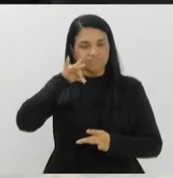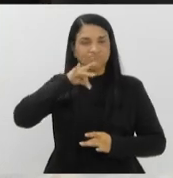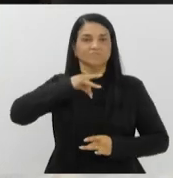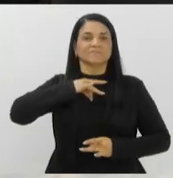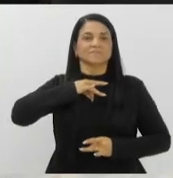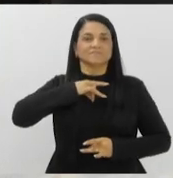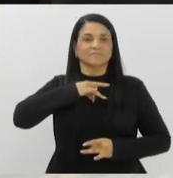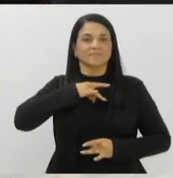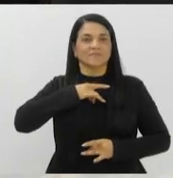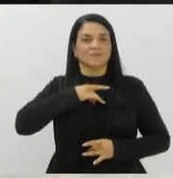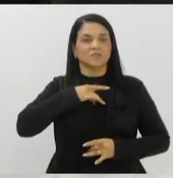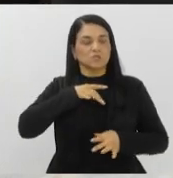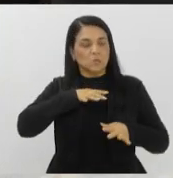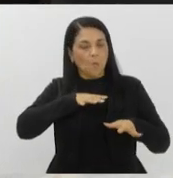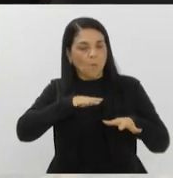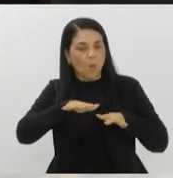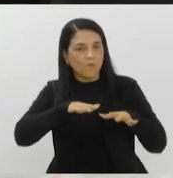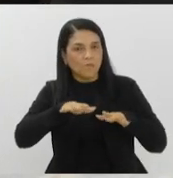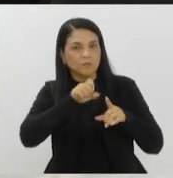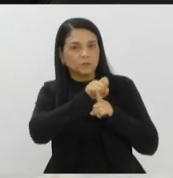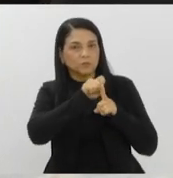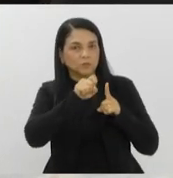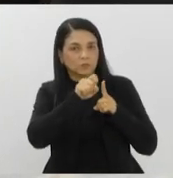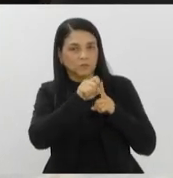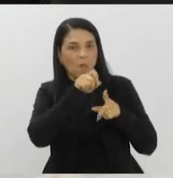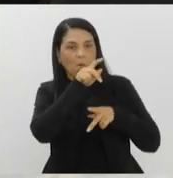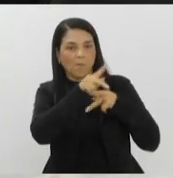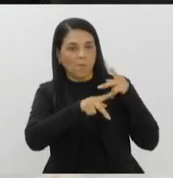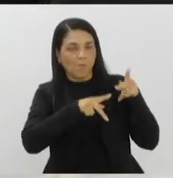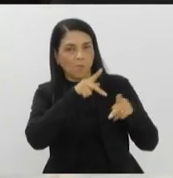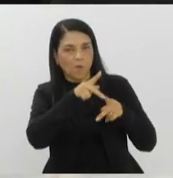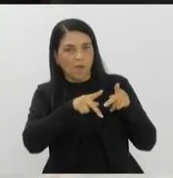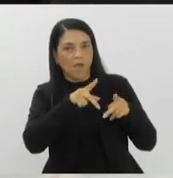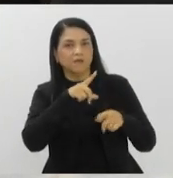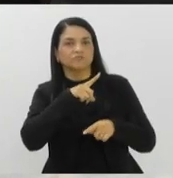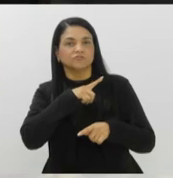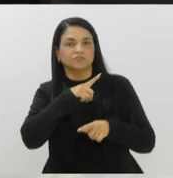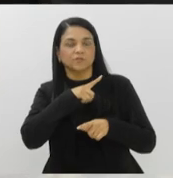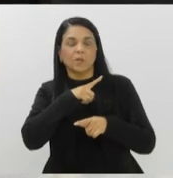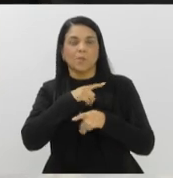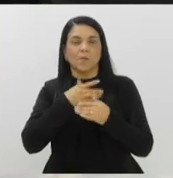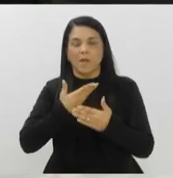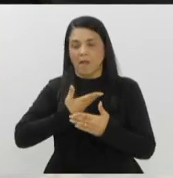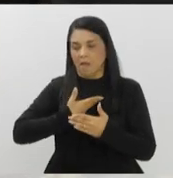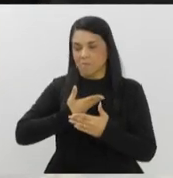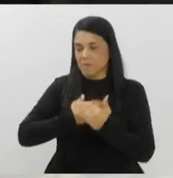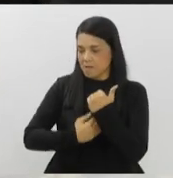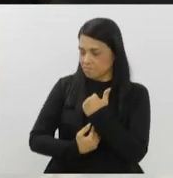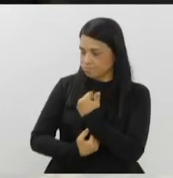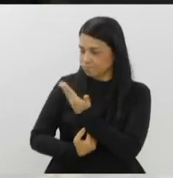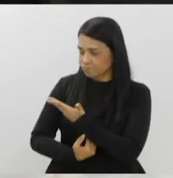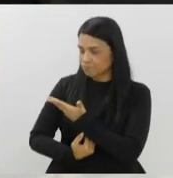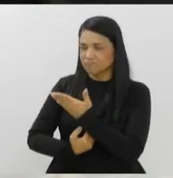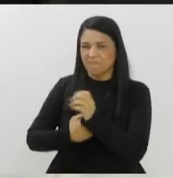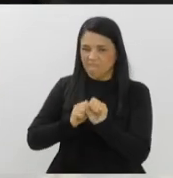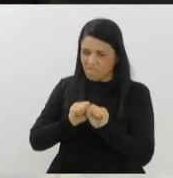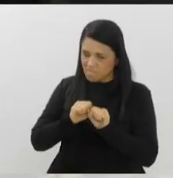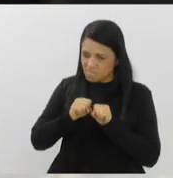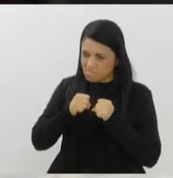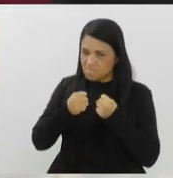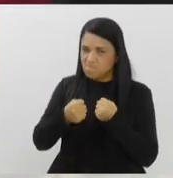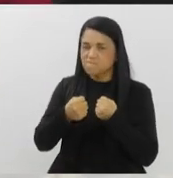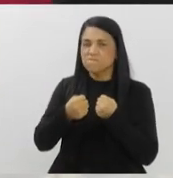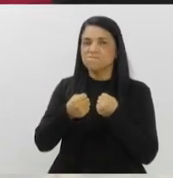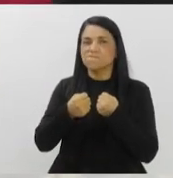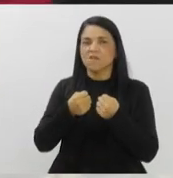vindo de movimento social, popular, né, de ter também uma companheira com essa garra, com essa